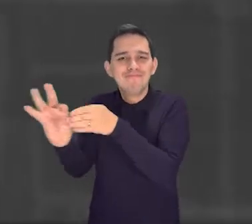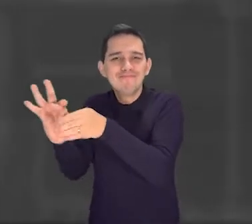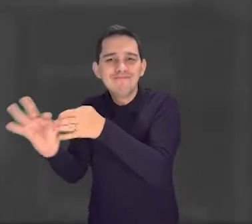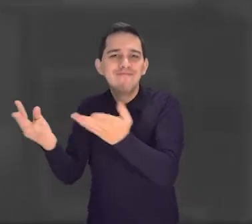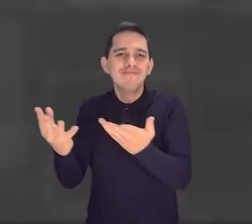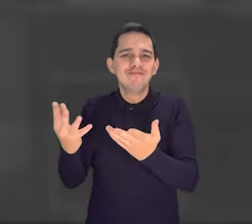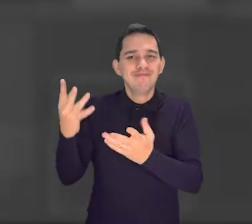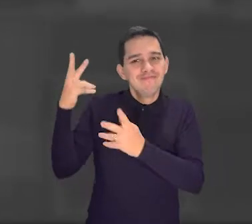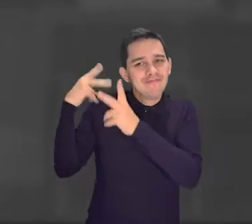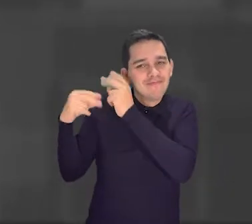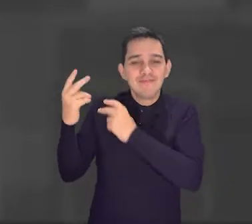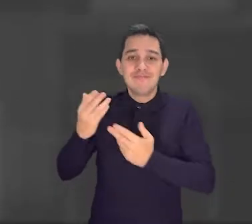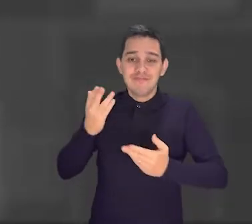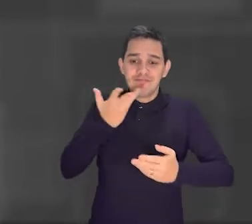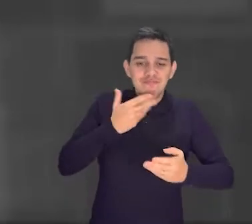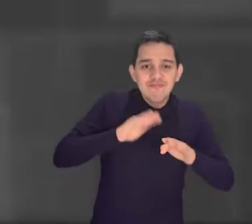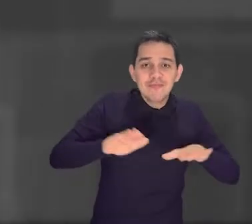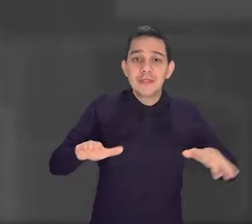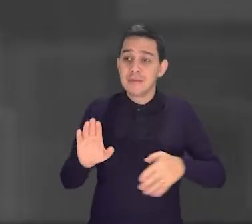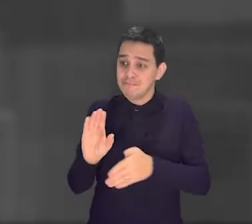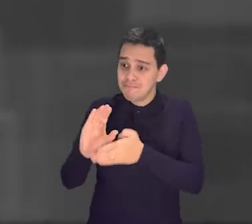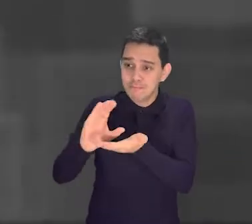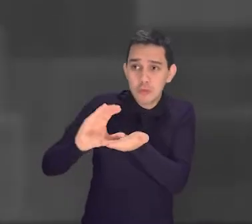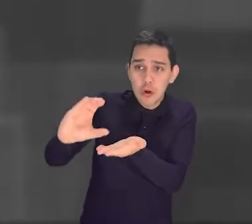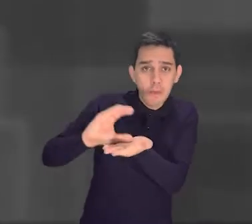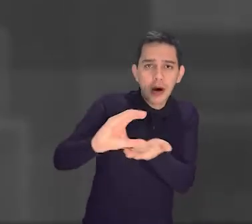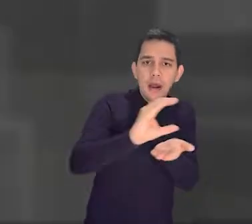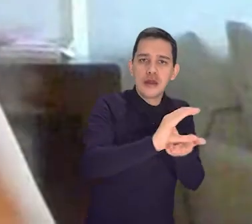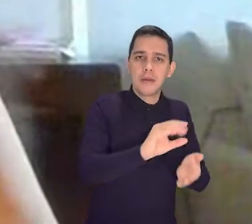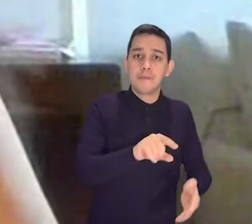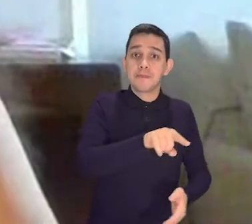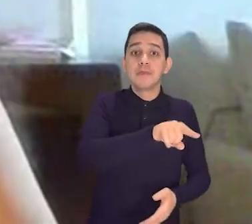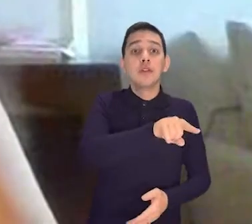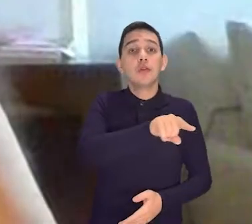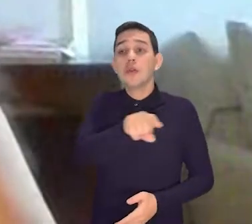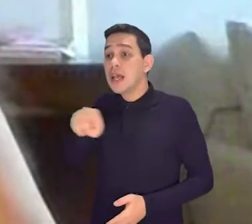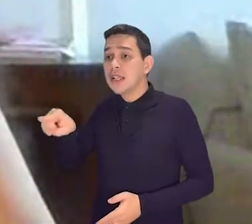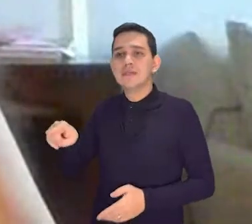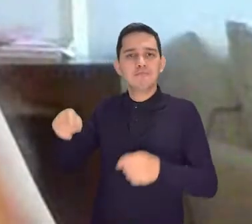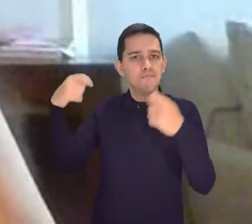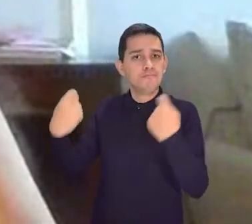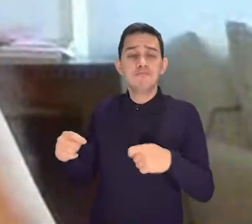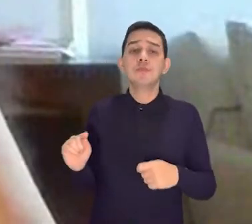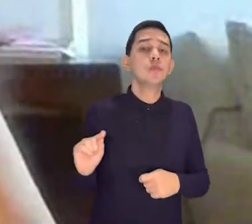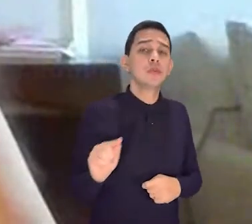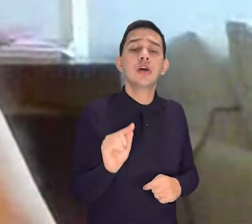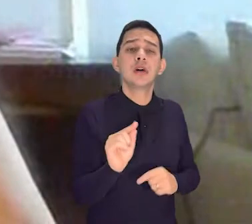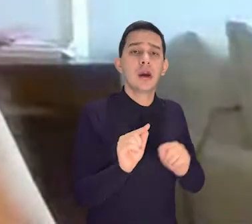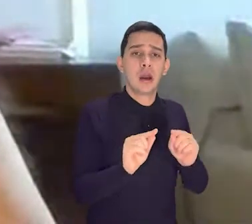juventude. Então, nessa perspectiva, torna-se